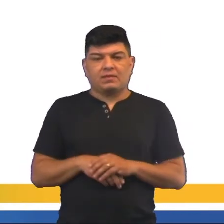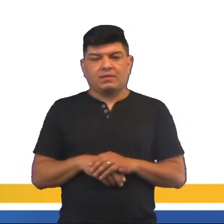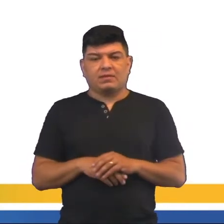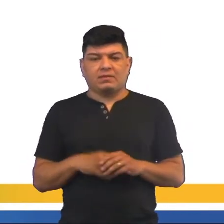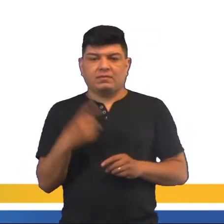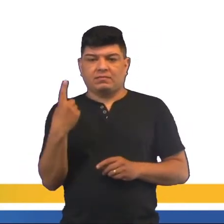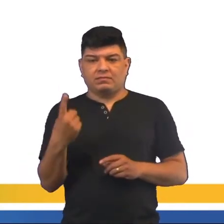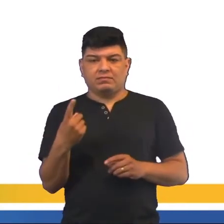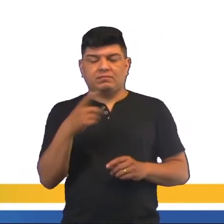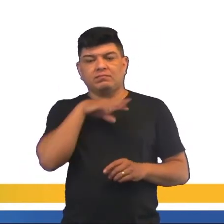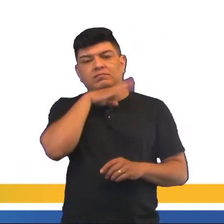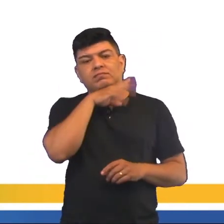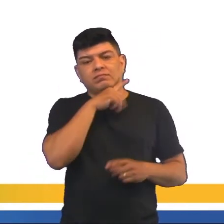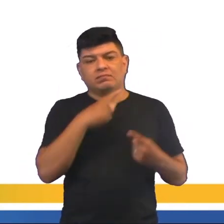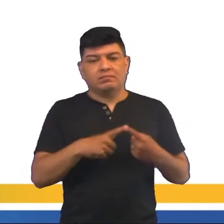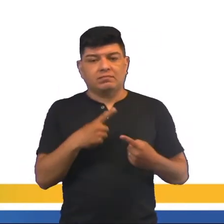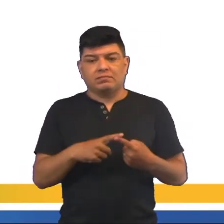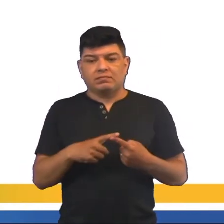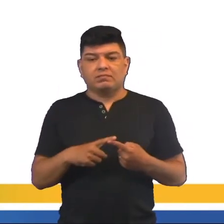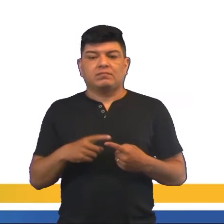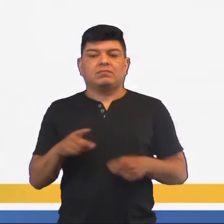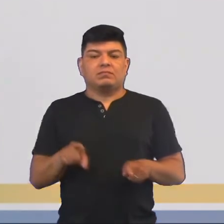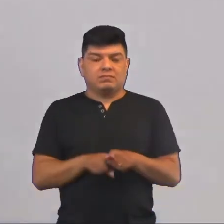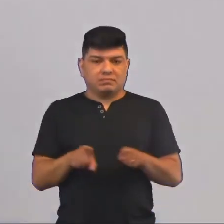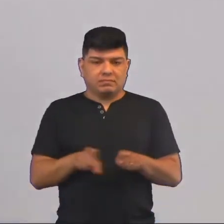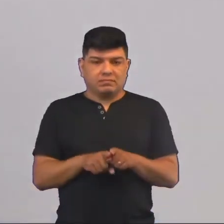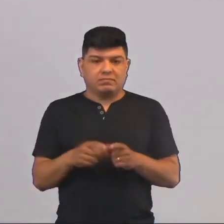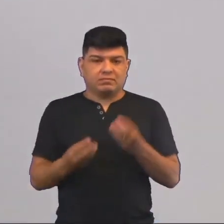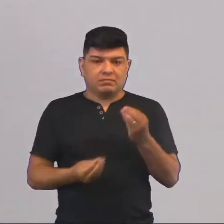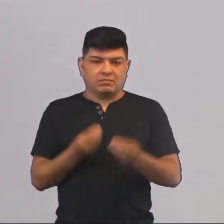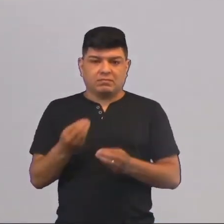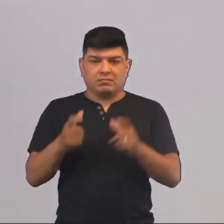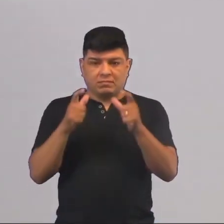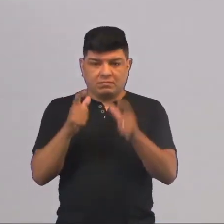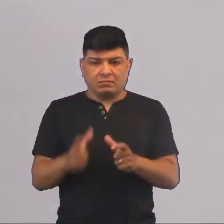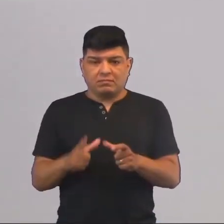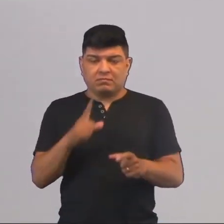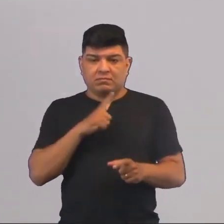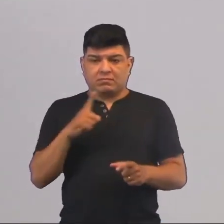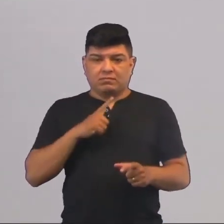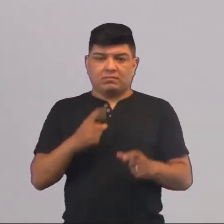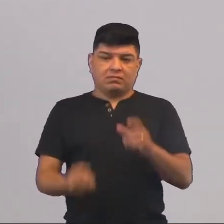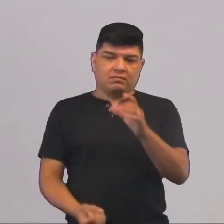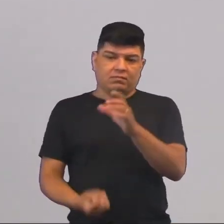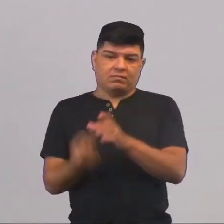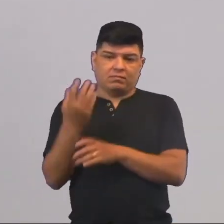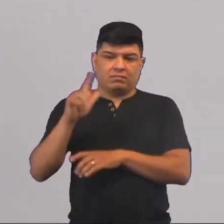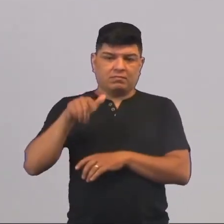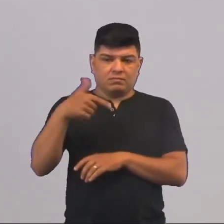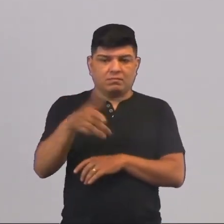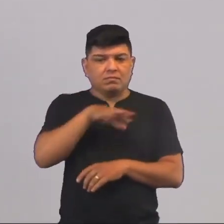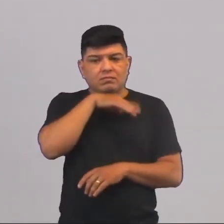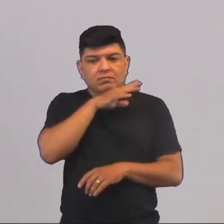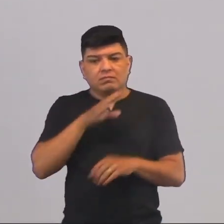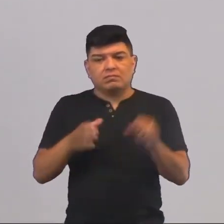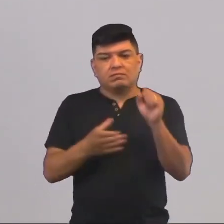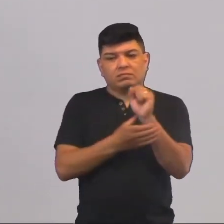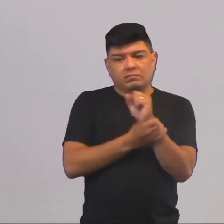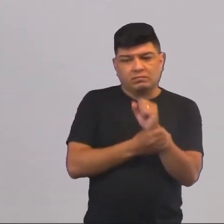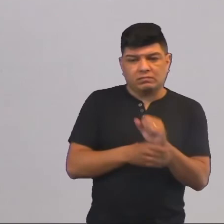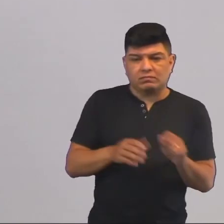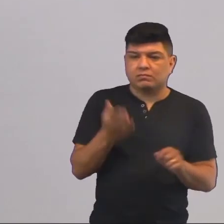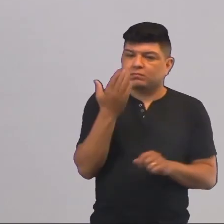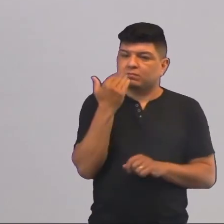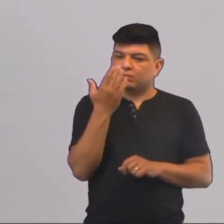de uma determinada espécie, porque vai servir como uma área para que haja reprodução, o abrigo e